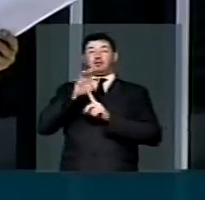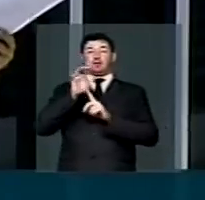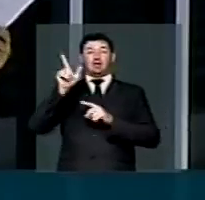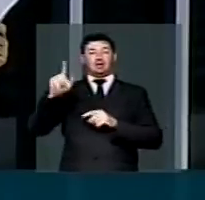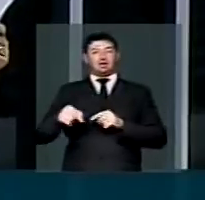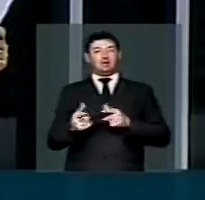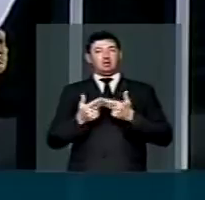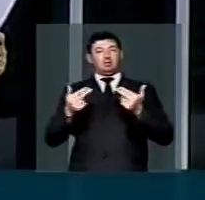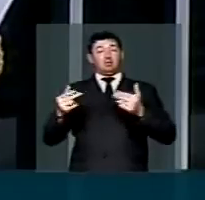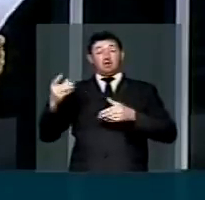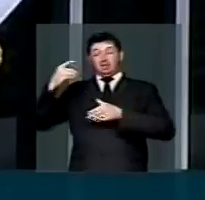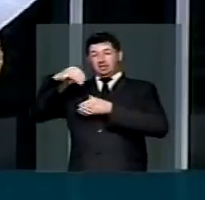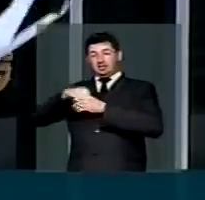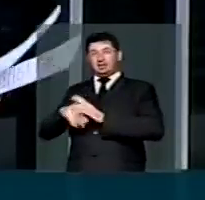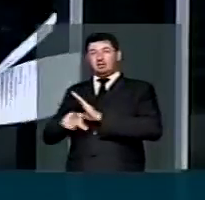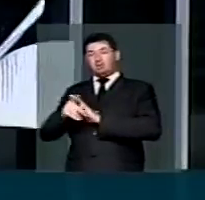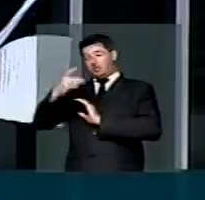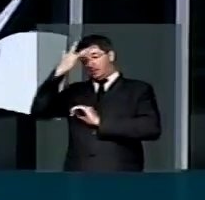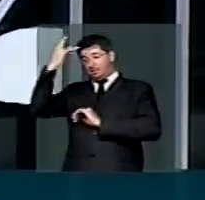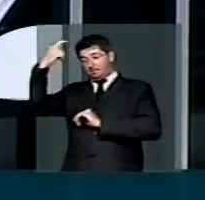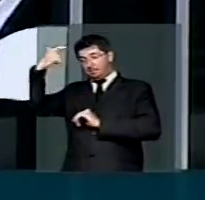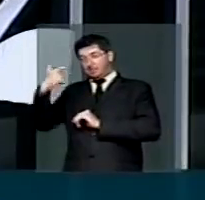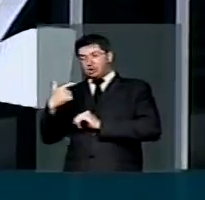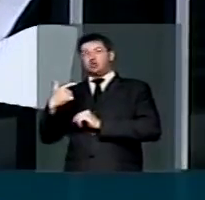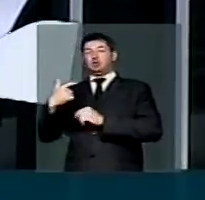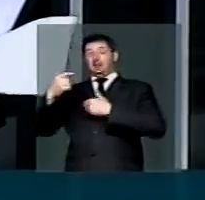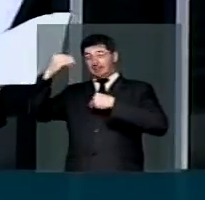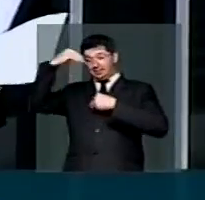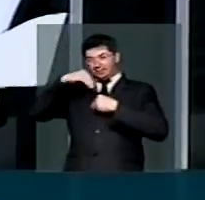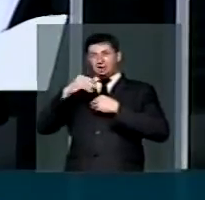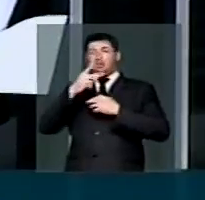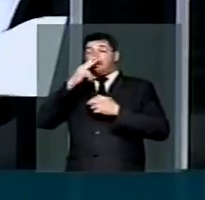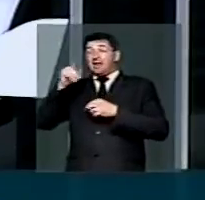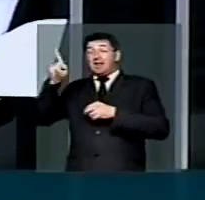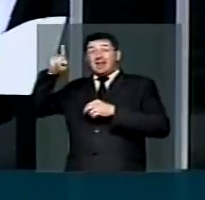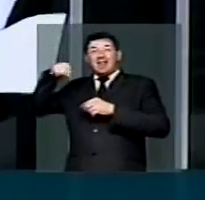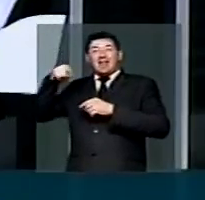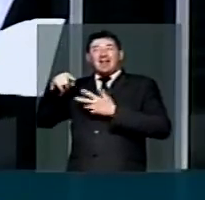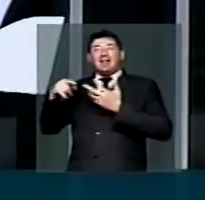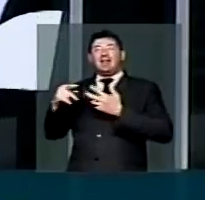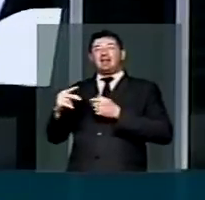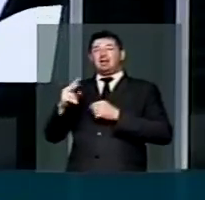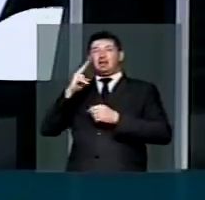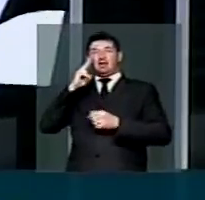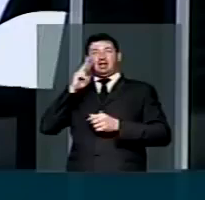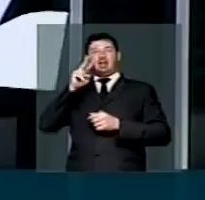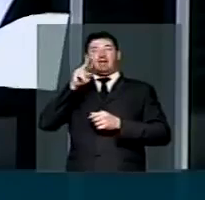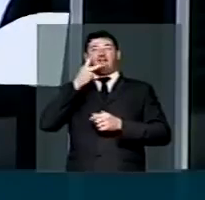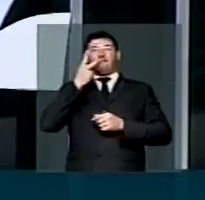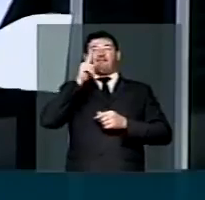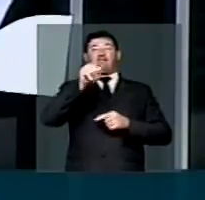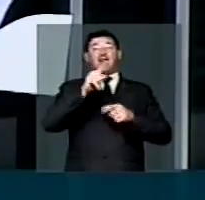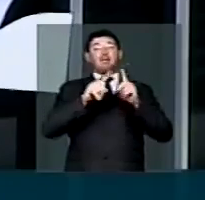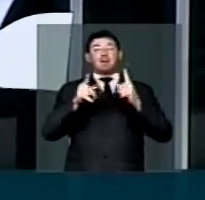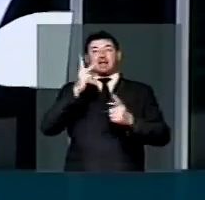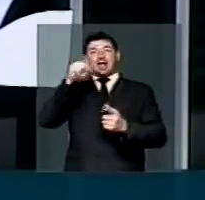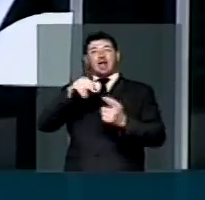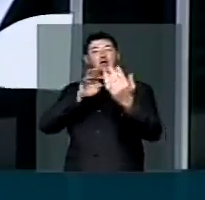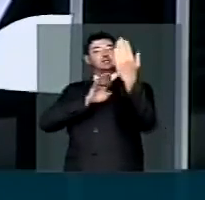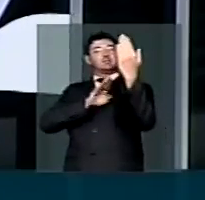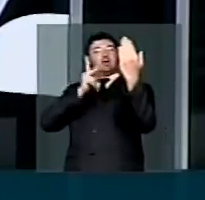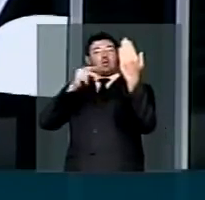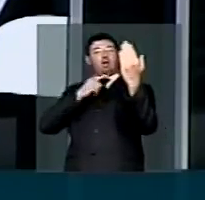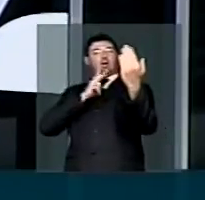de algo intrínseco na personalidade de uma pessoa. É como se ele estivesse olhando para si próprio e vendo o seu reflexo